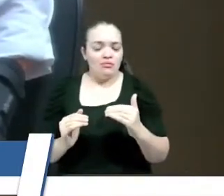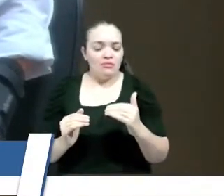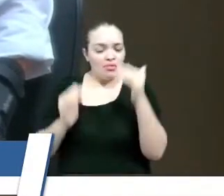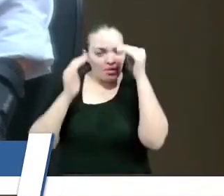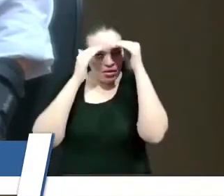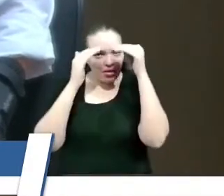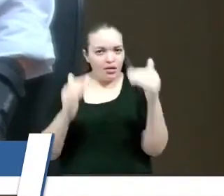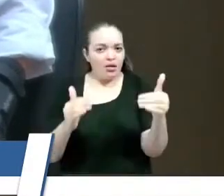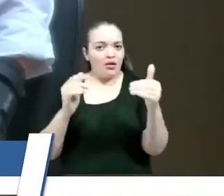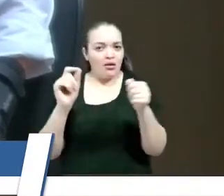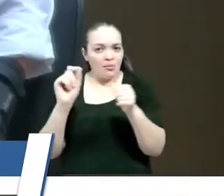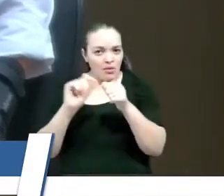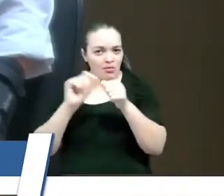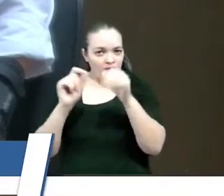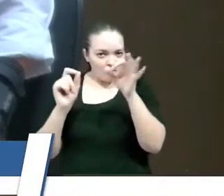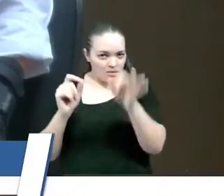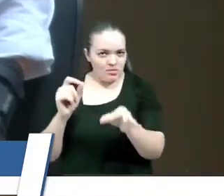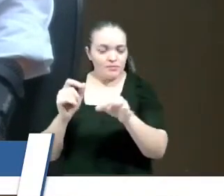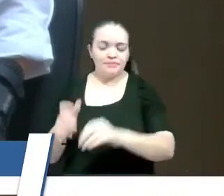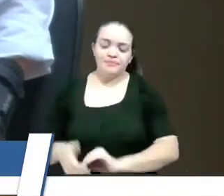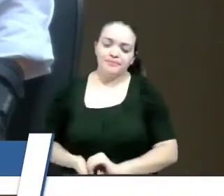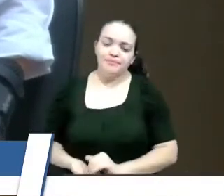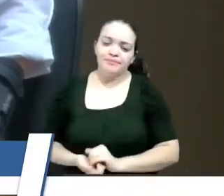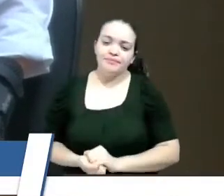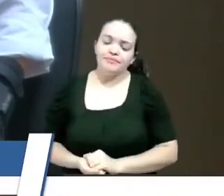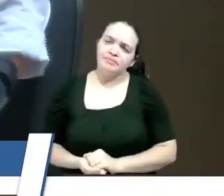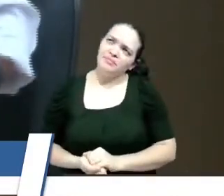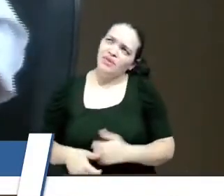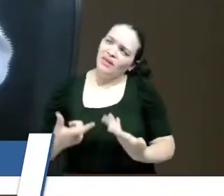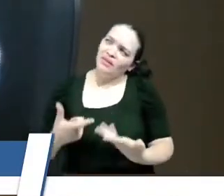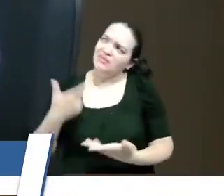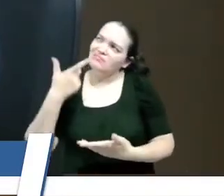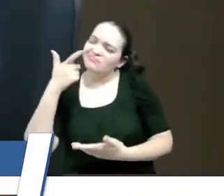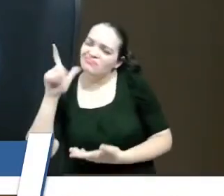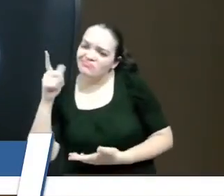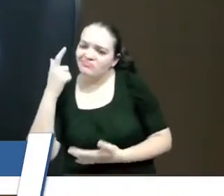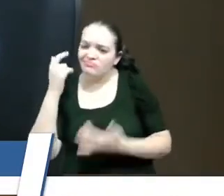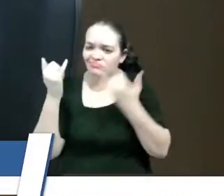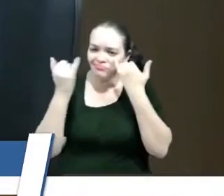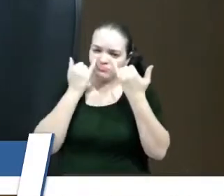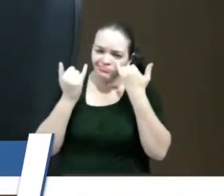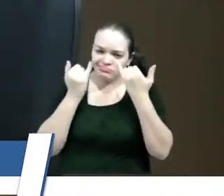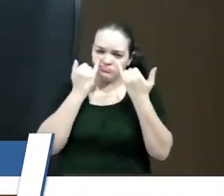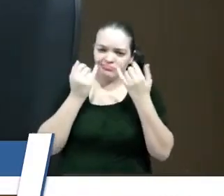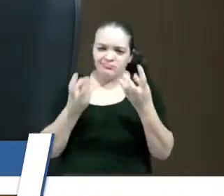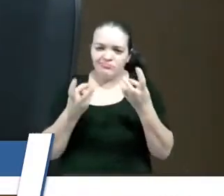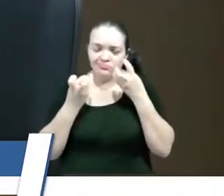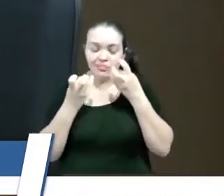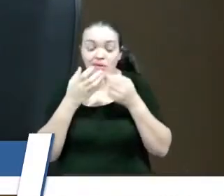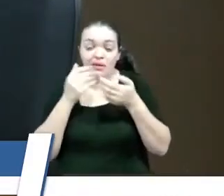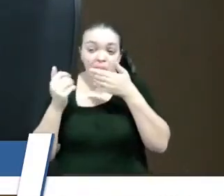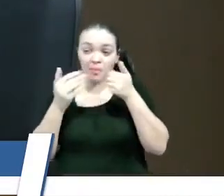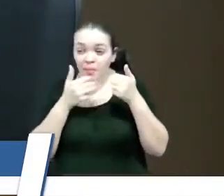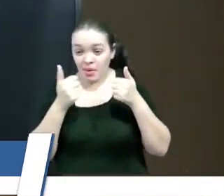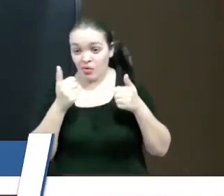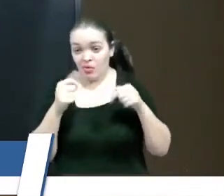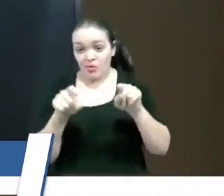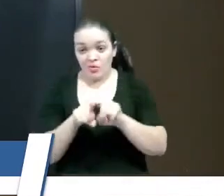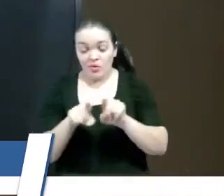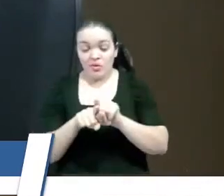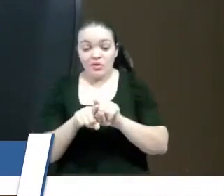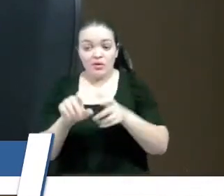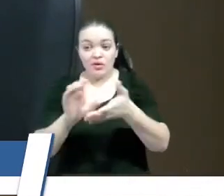execução correta, né? Agora, tem outras coisas, eu estou vendo aqui, está tendo uma melhoria também de recursos